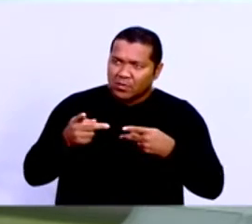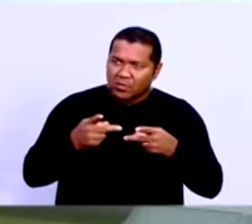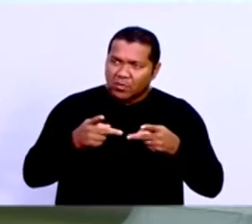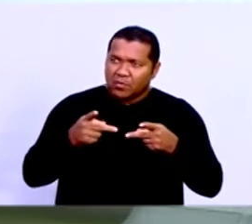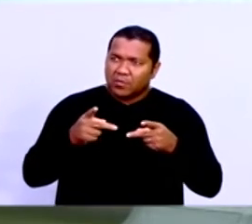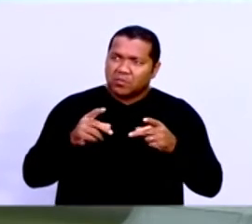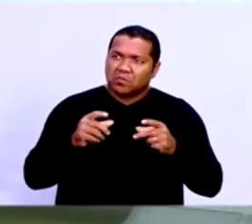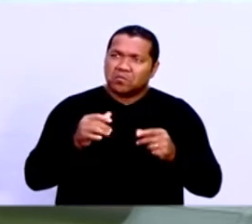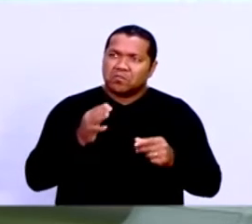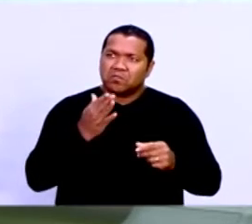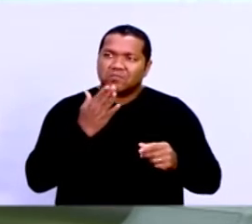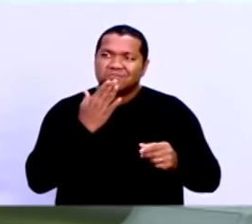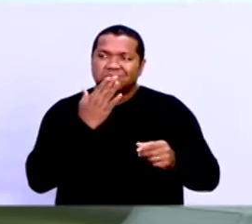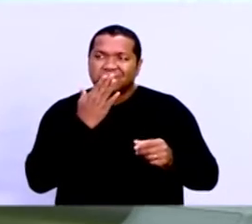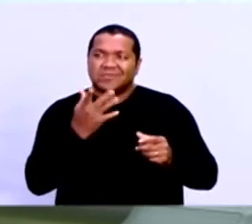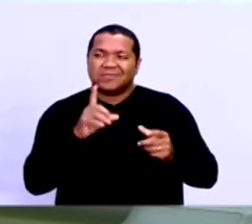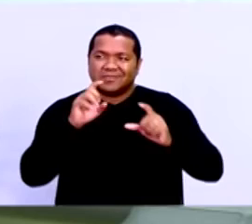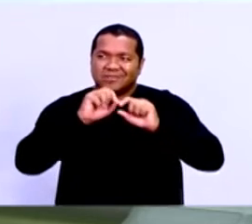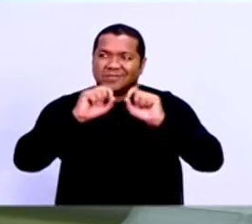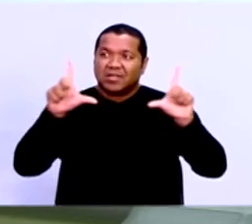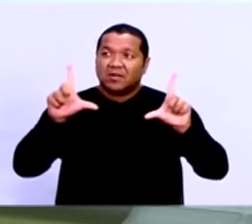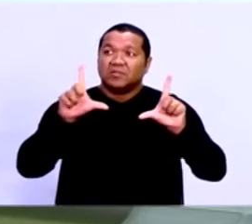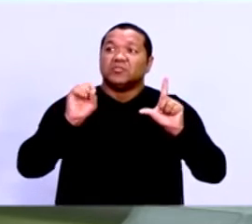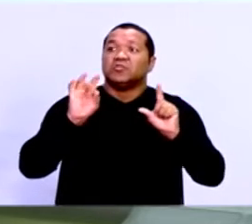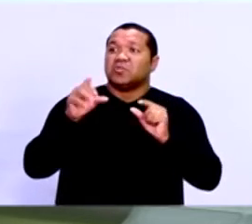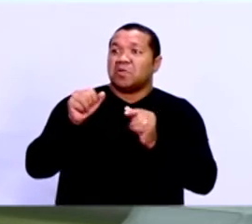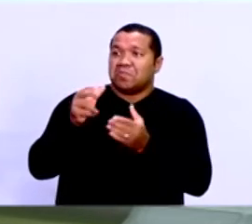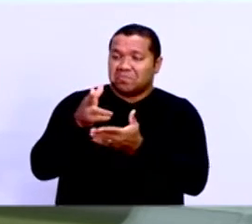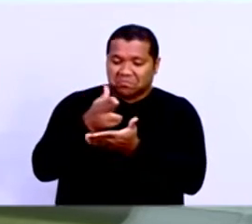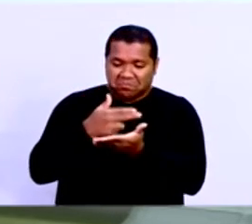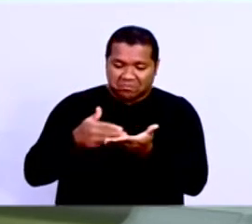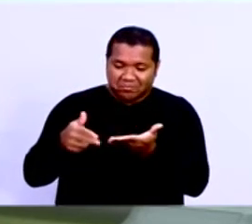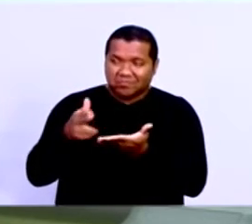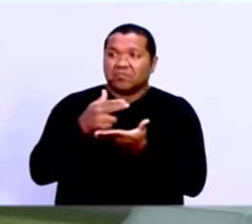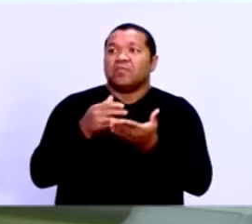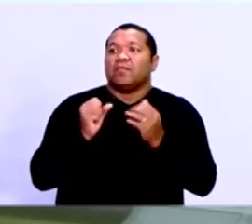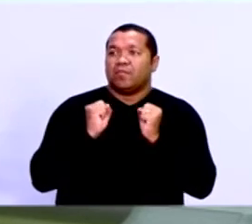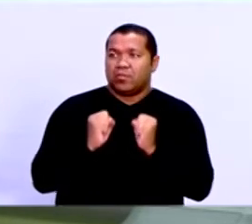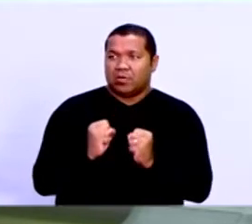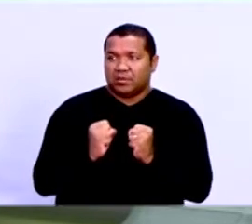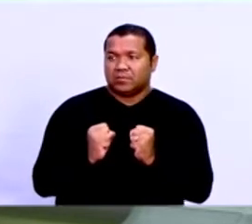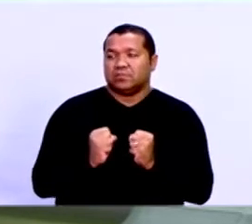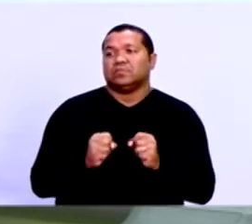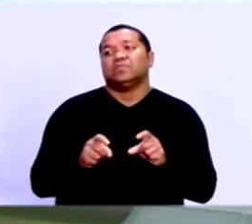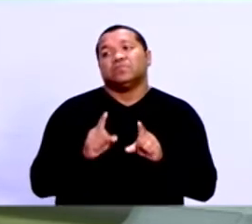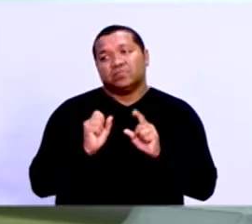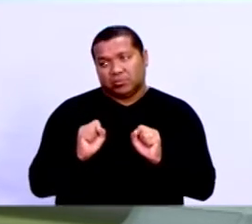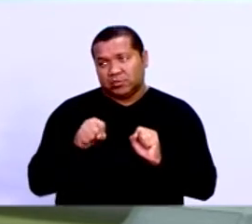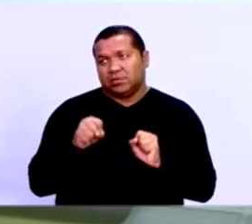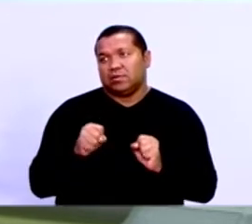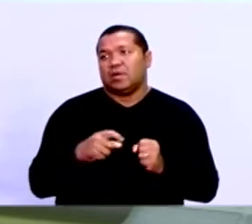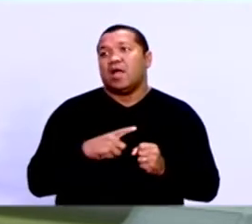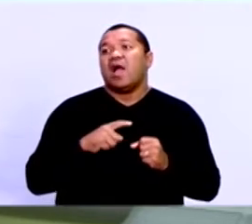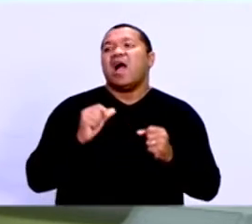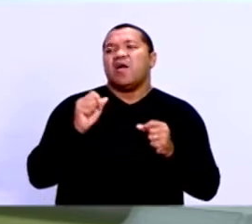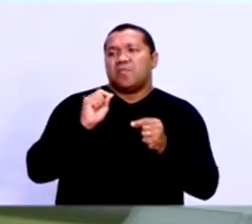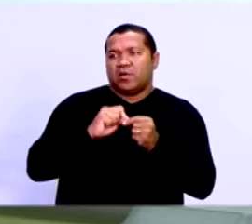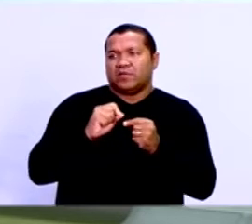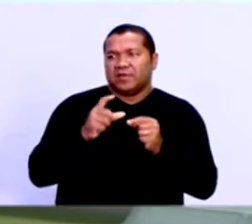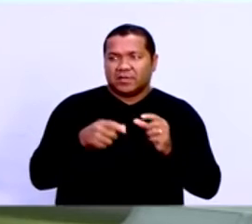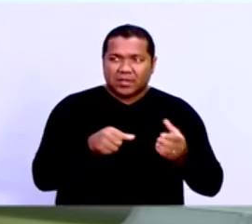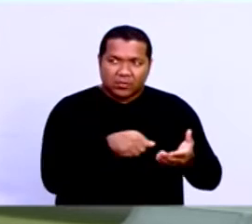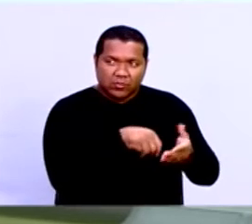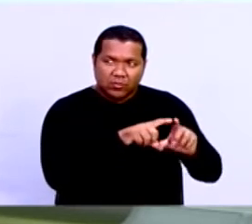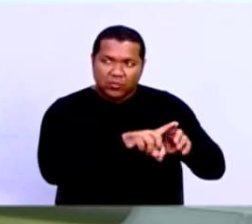só no aplicativo sem fazer o esboço na mão pode pode também eu posso fazer os dois tanto